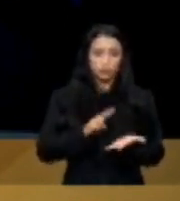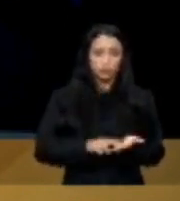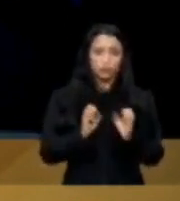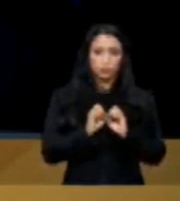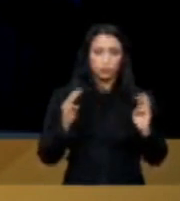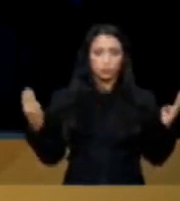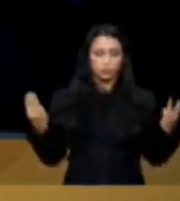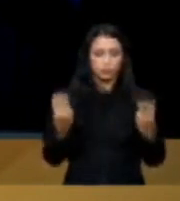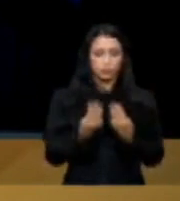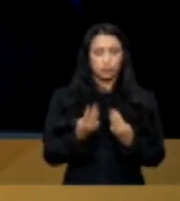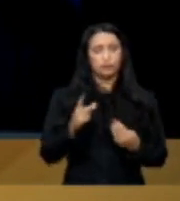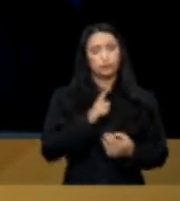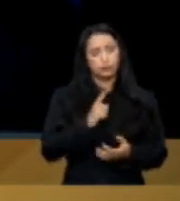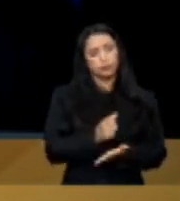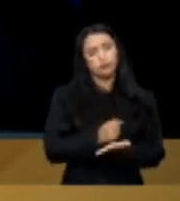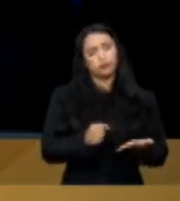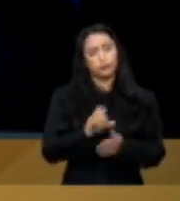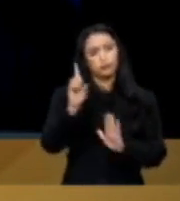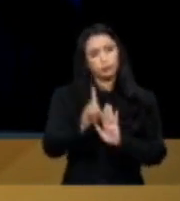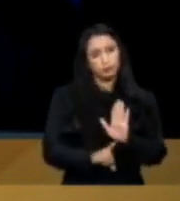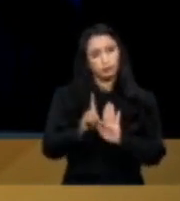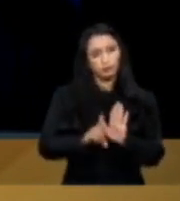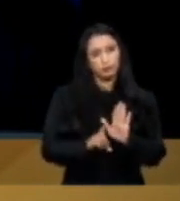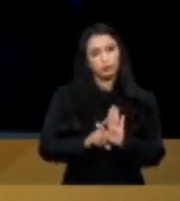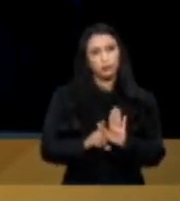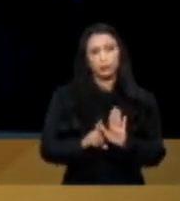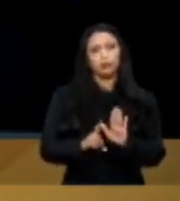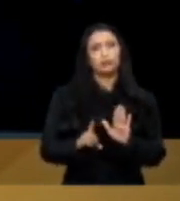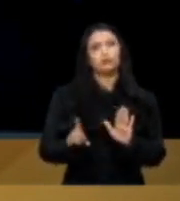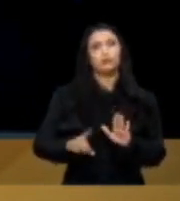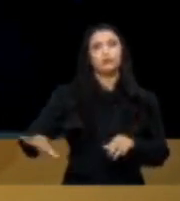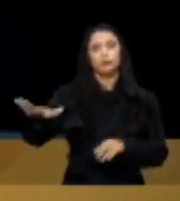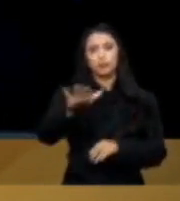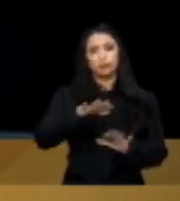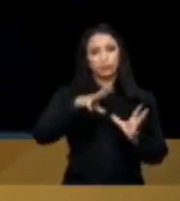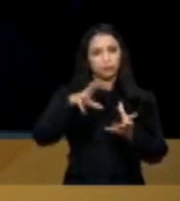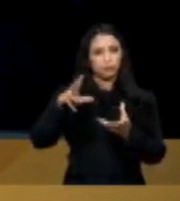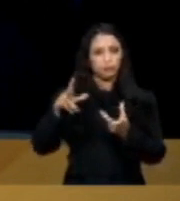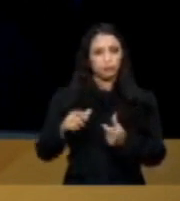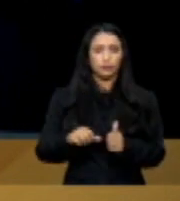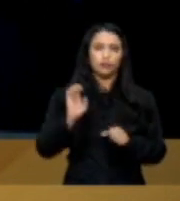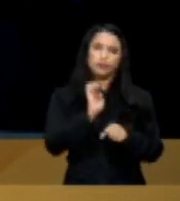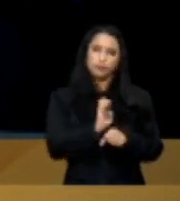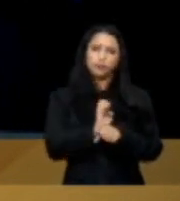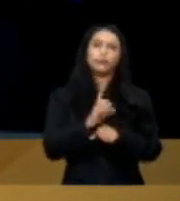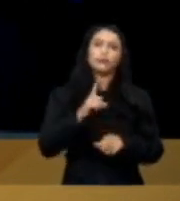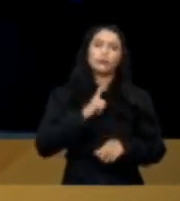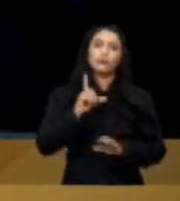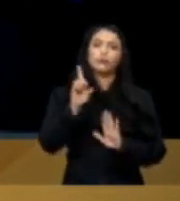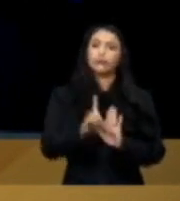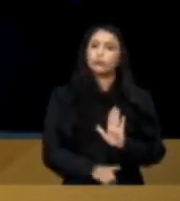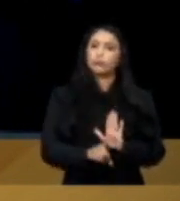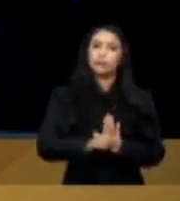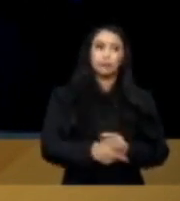Unidas e com os princípios dos direitos internacionais, os Estados têm o direito soberano de